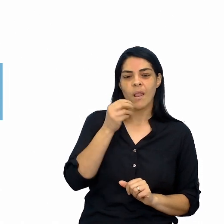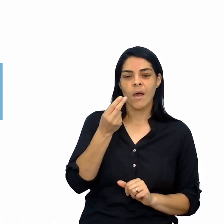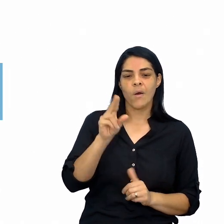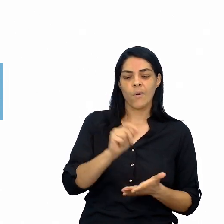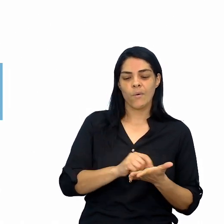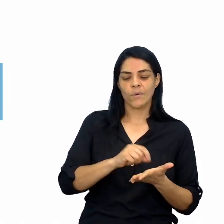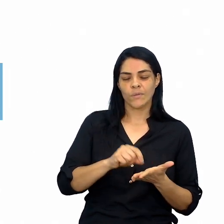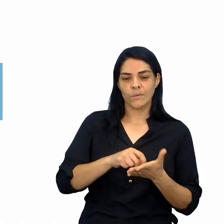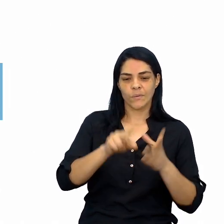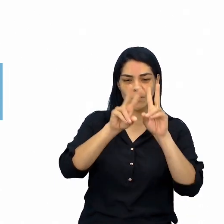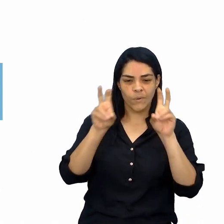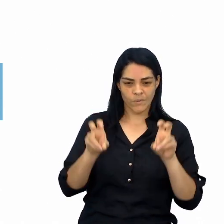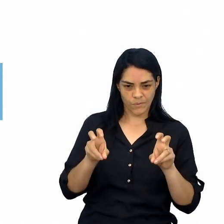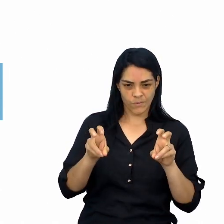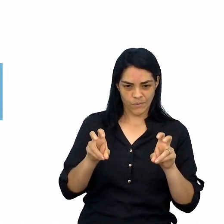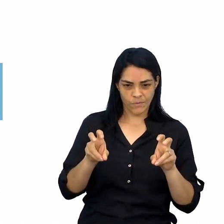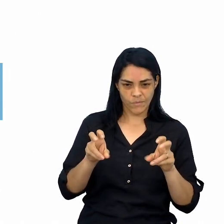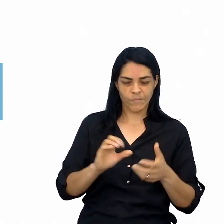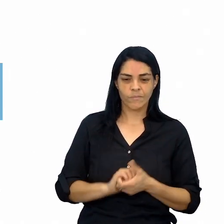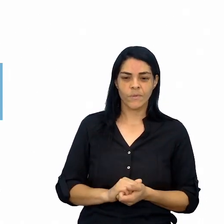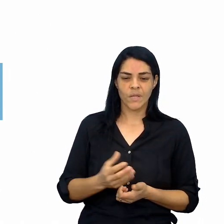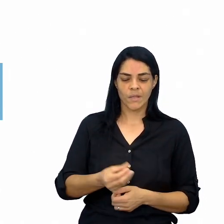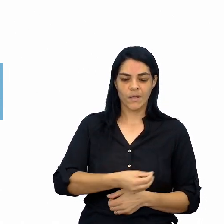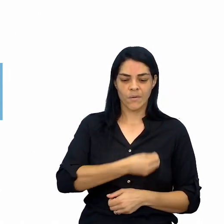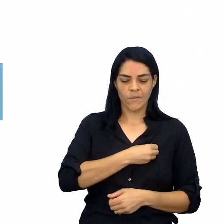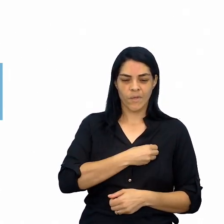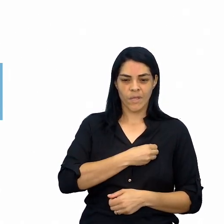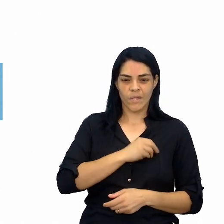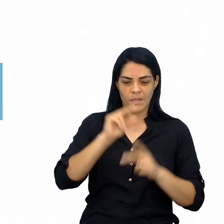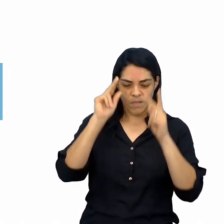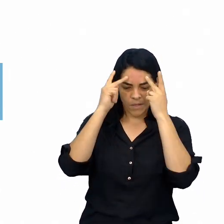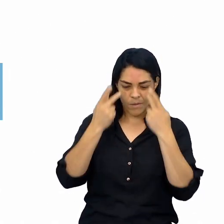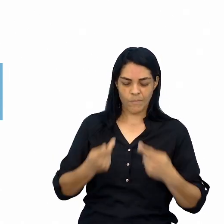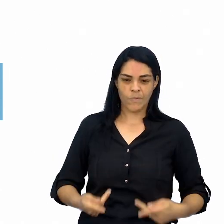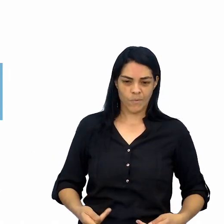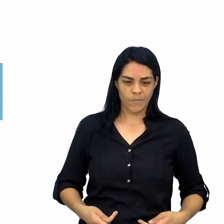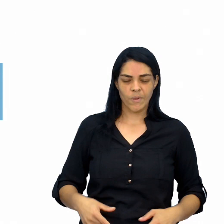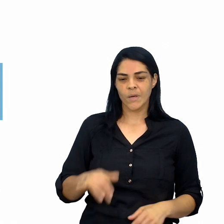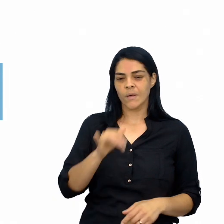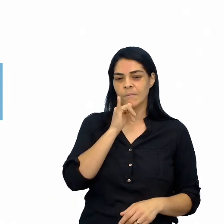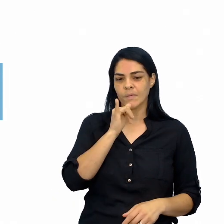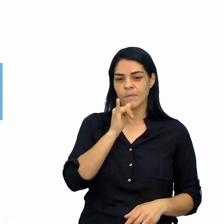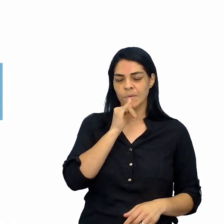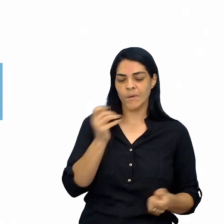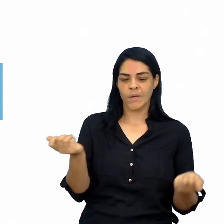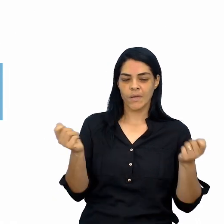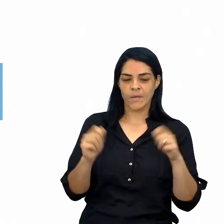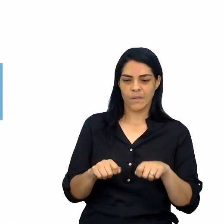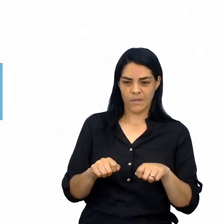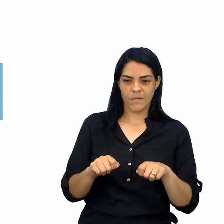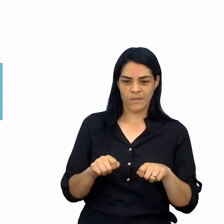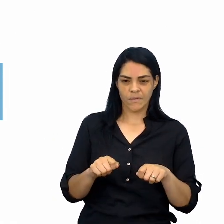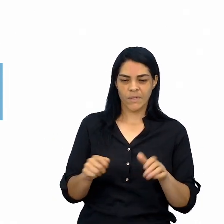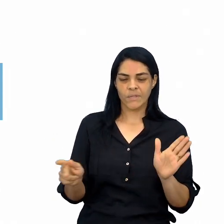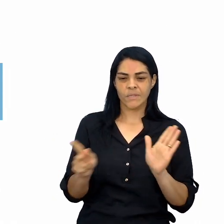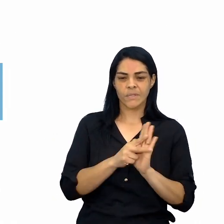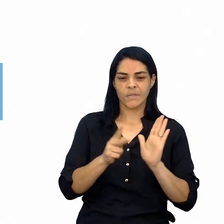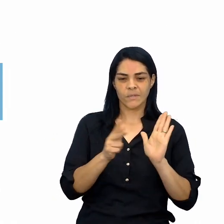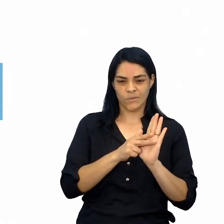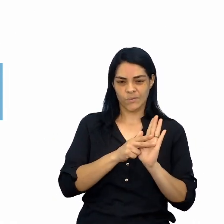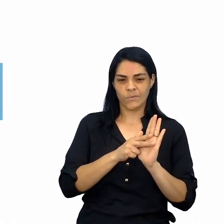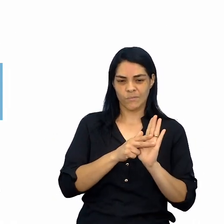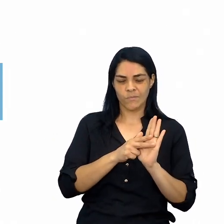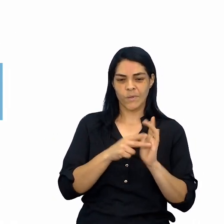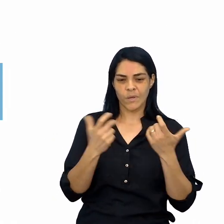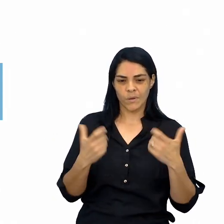assunto. No campo da vida pública, por exemplo, ele poderá assumir o lugar